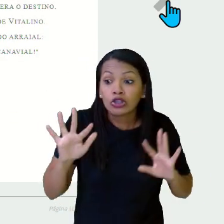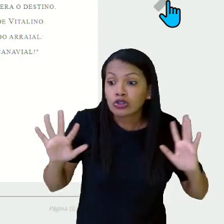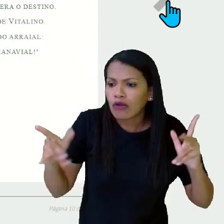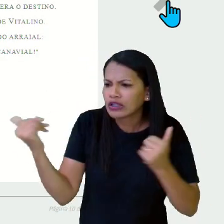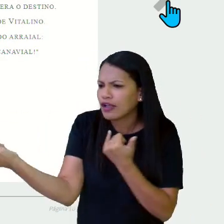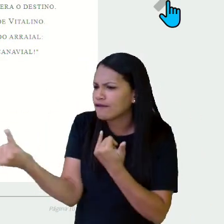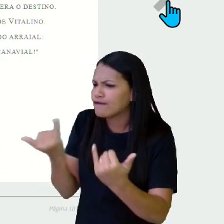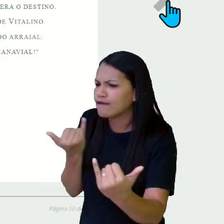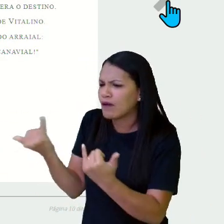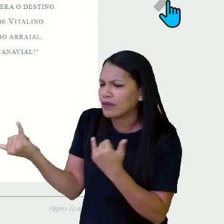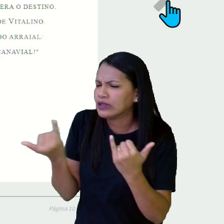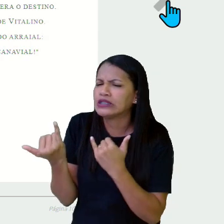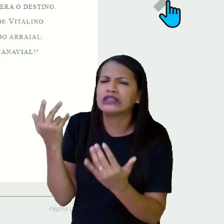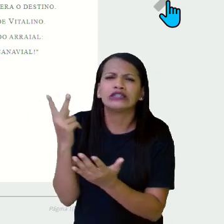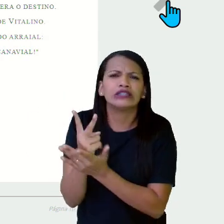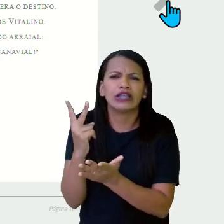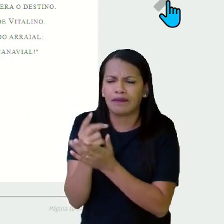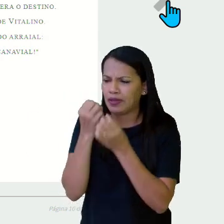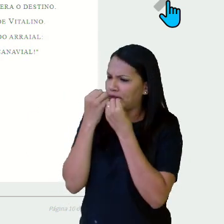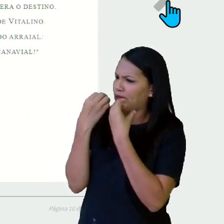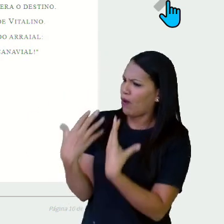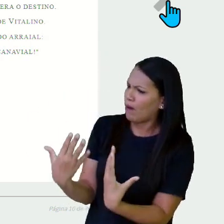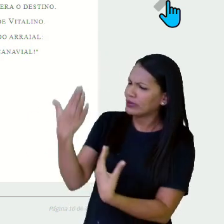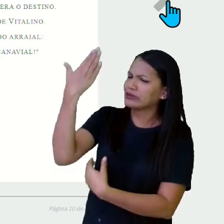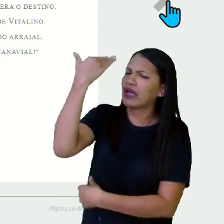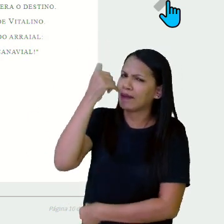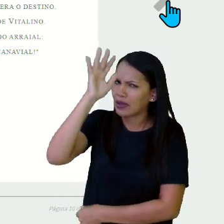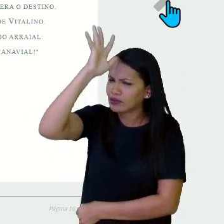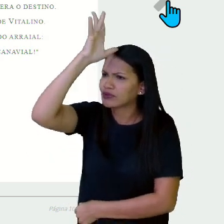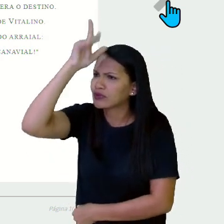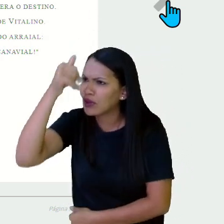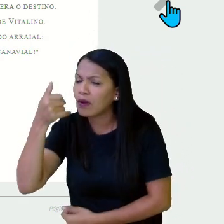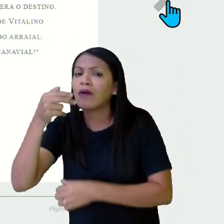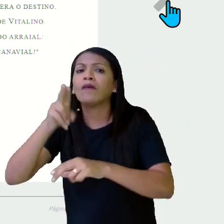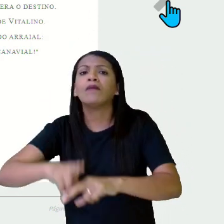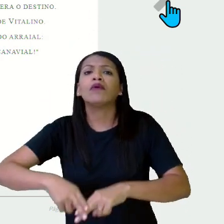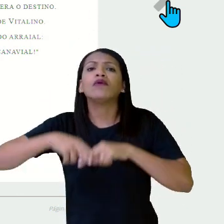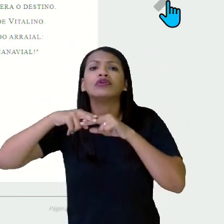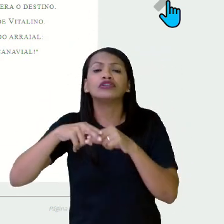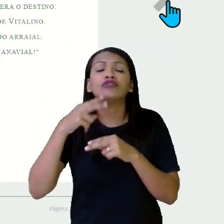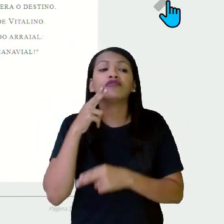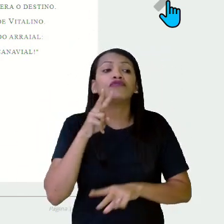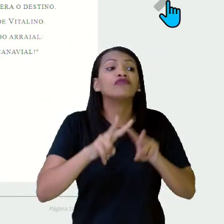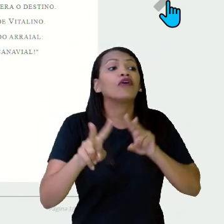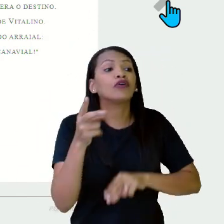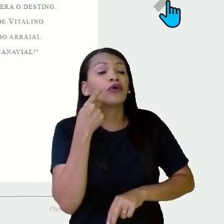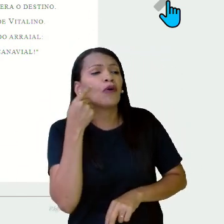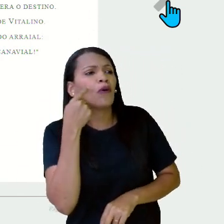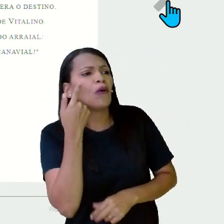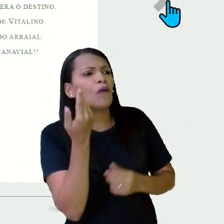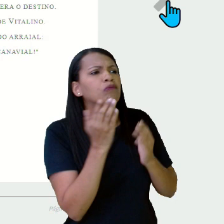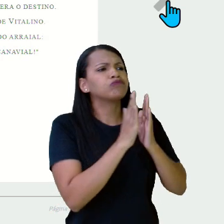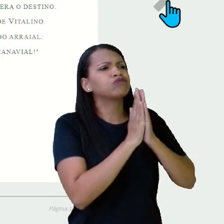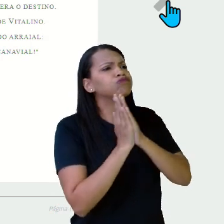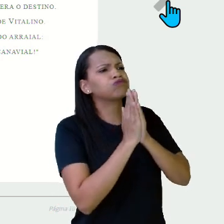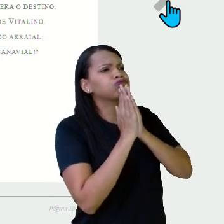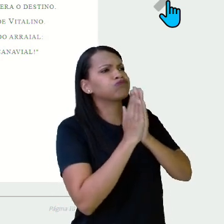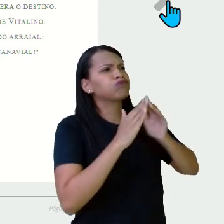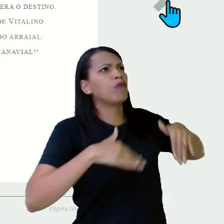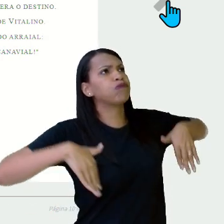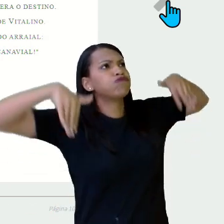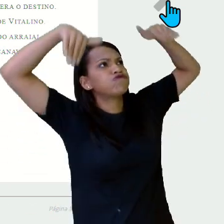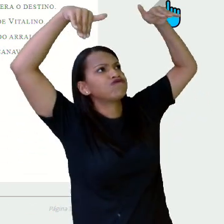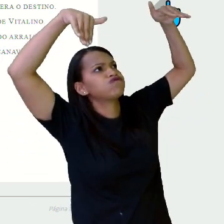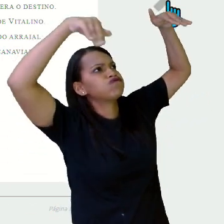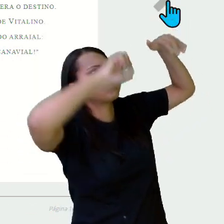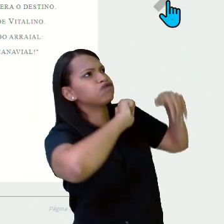informação era sempre muito bem-vinda, por isso foram falar com os bonecos de Olinda. O homem da meia-noite